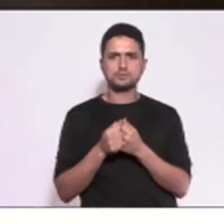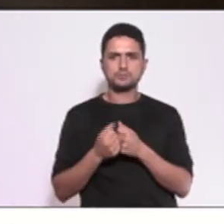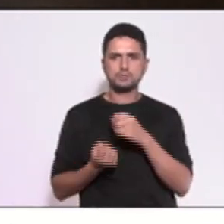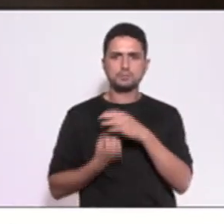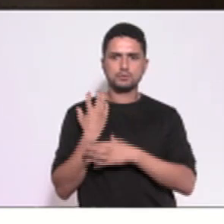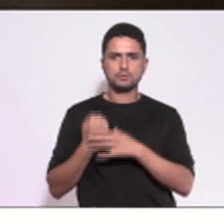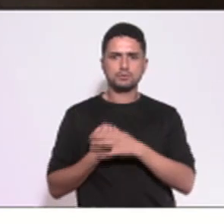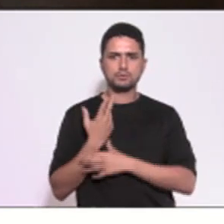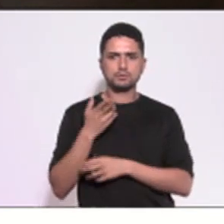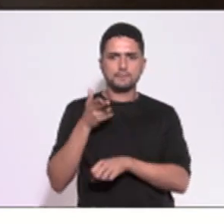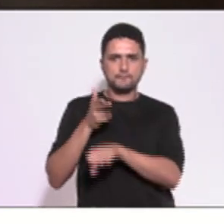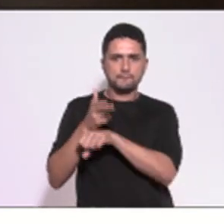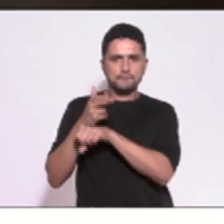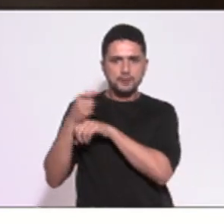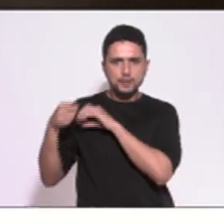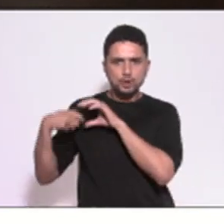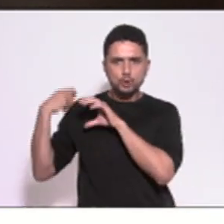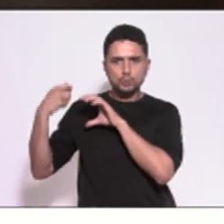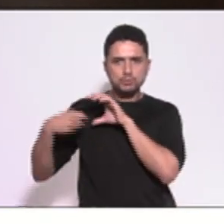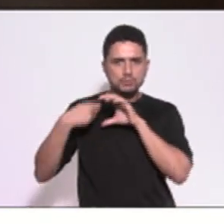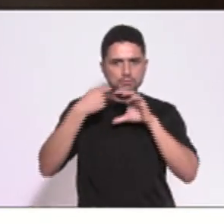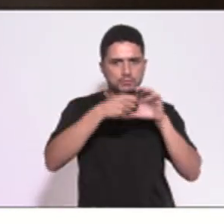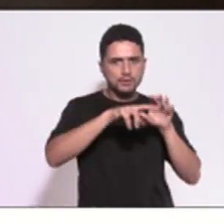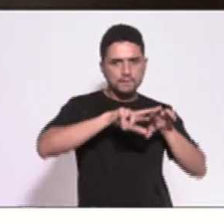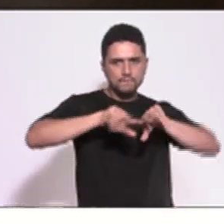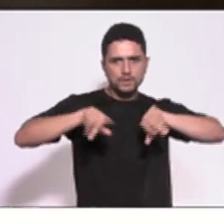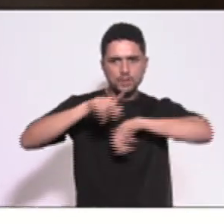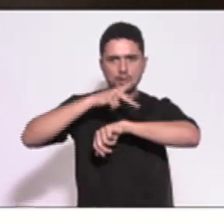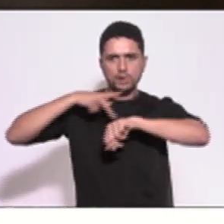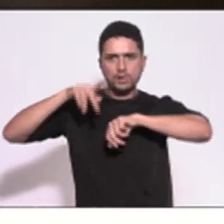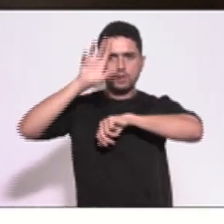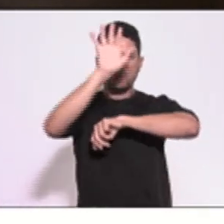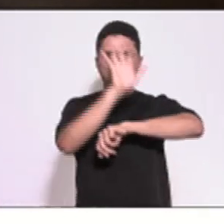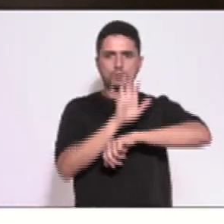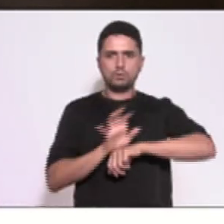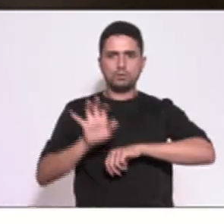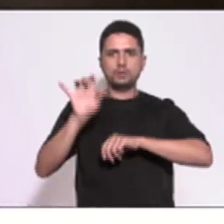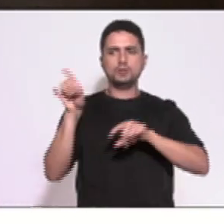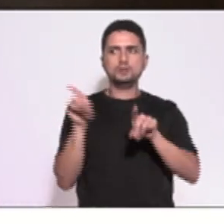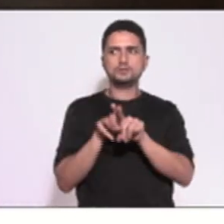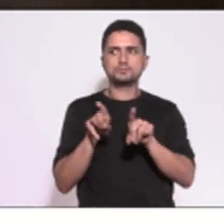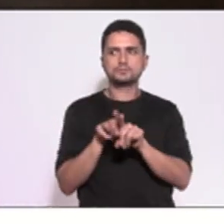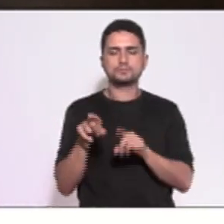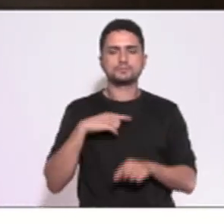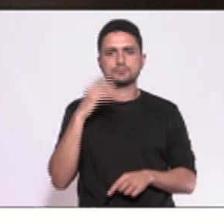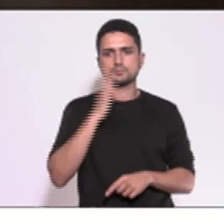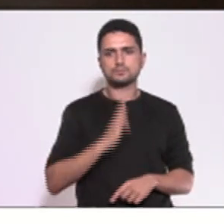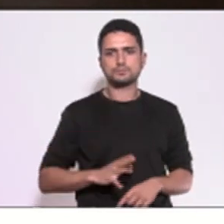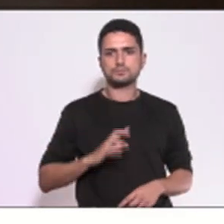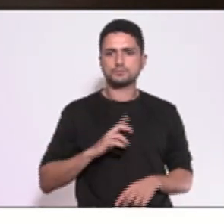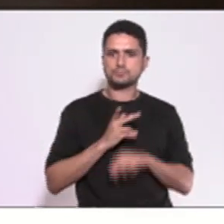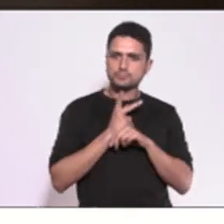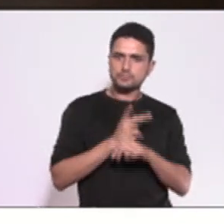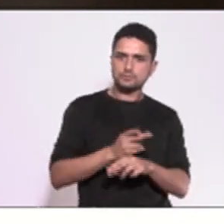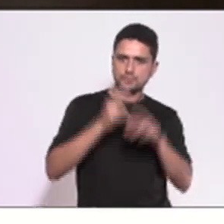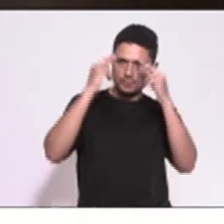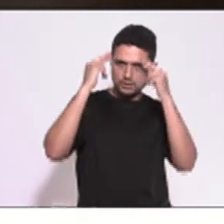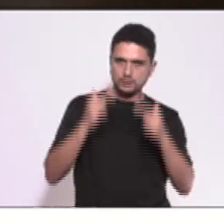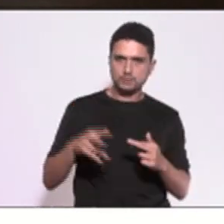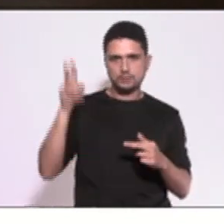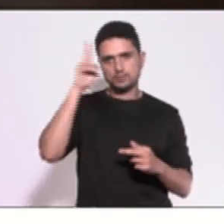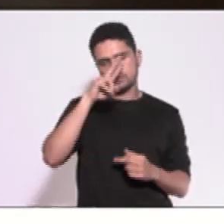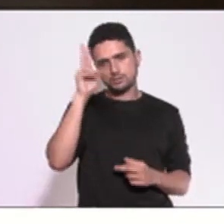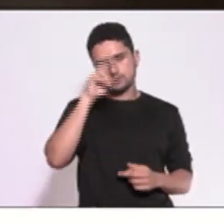vários países e visitas às comunidades emergentes do Brasil que estão buscando reconhecimento histórico.